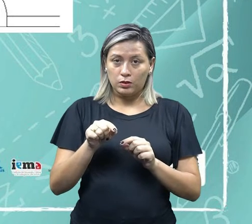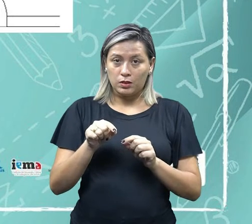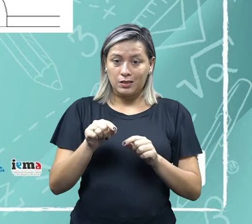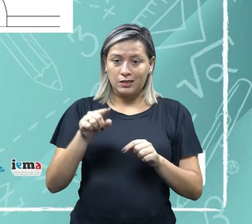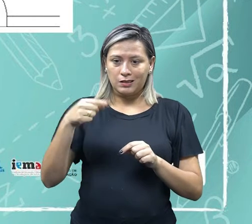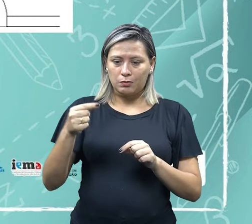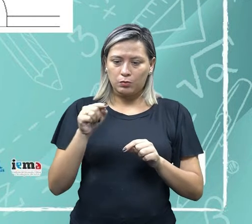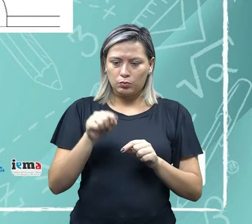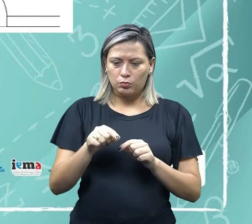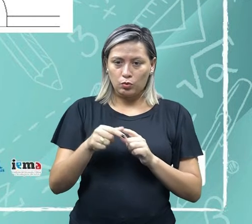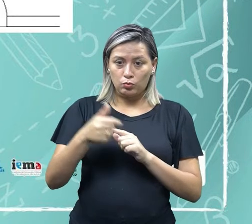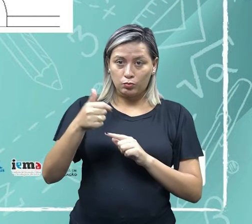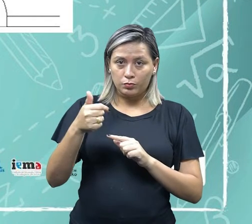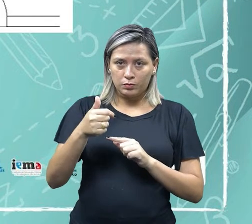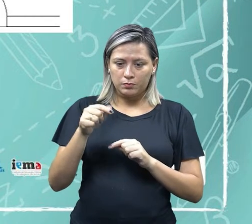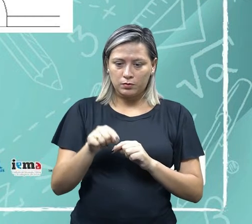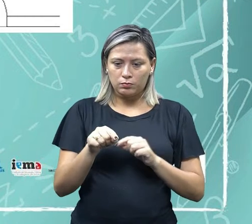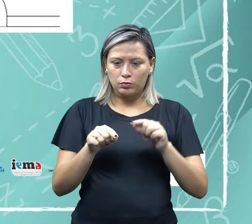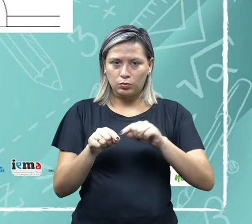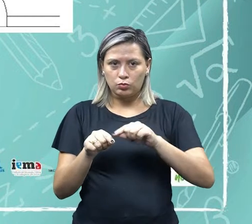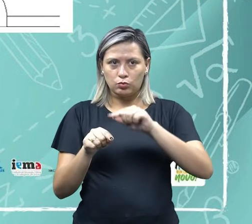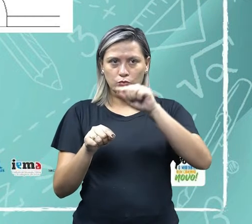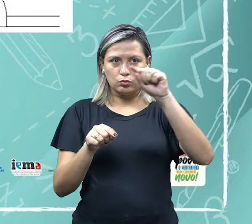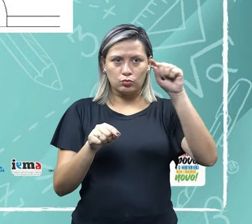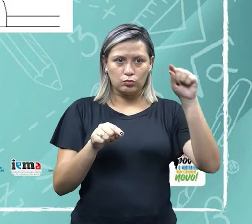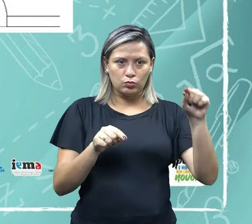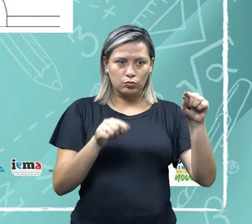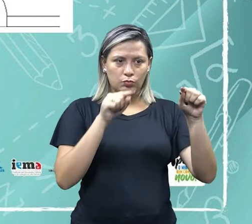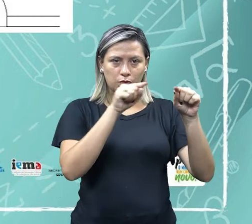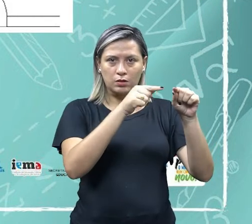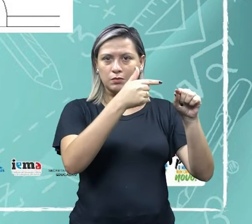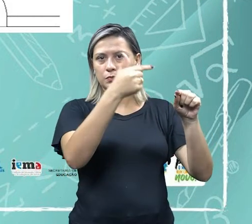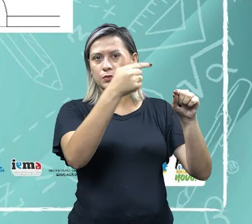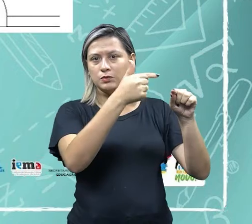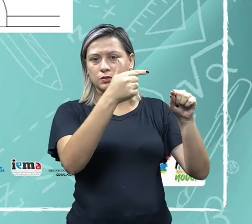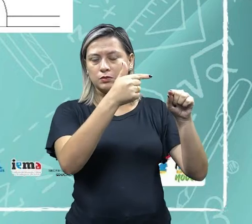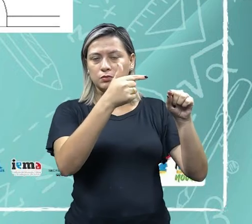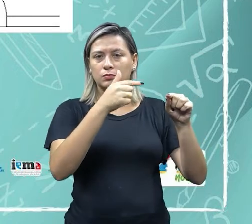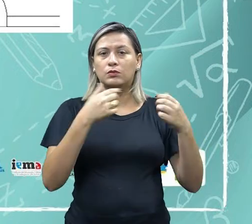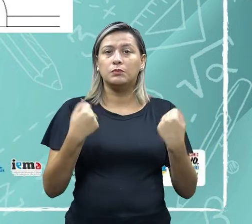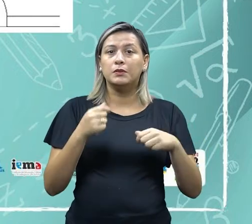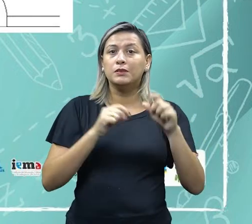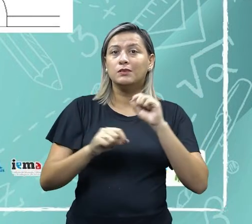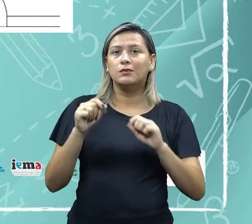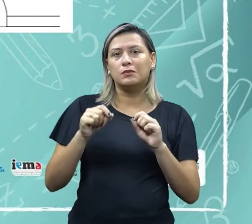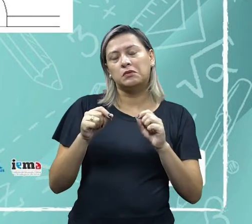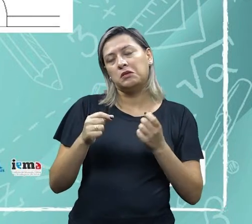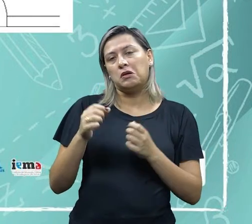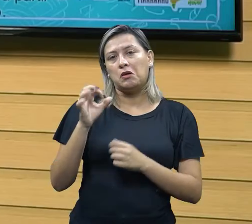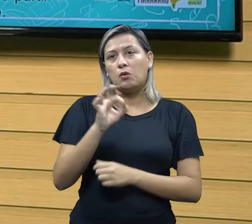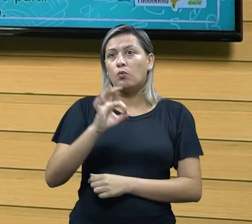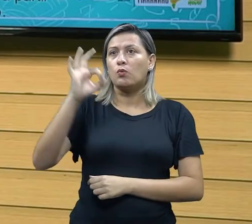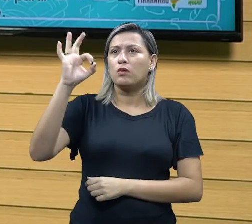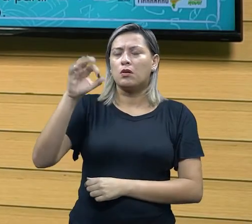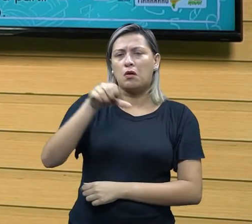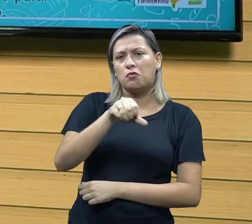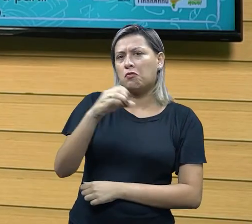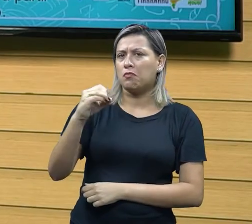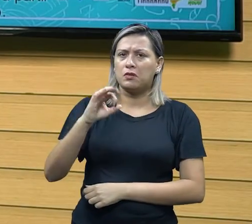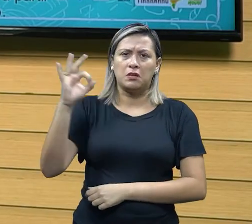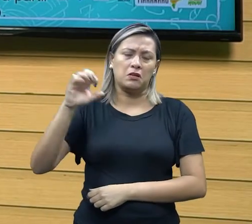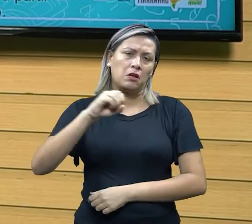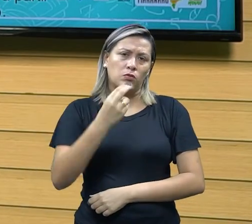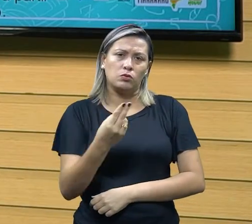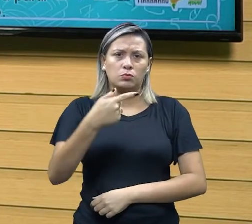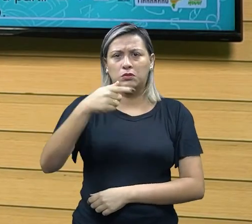do arco. A partir dali, você vai ter que ver o grau também de abertura desse arco. Pode ser 90